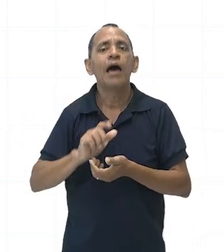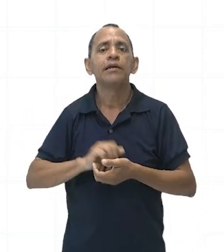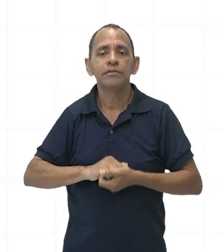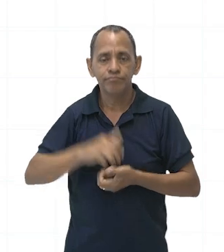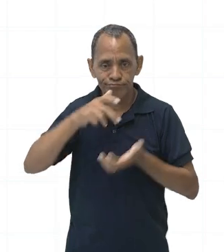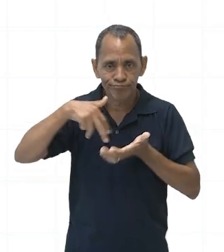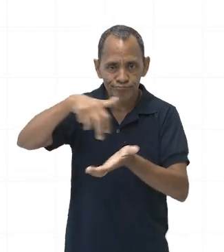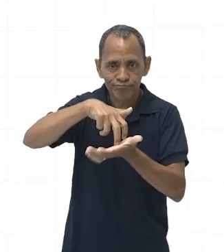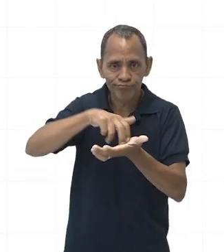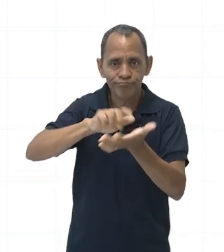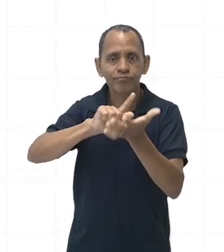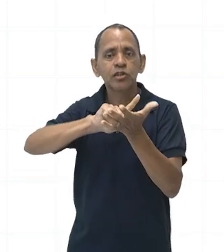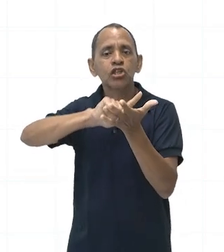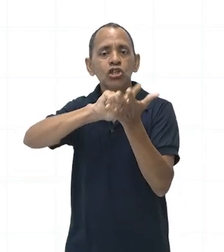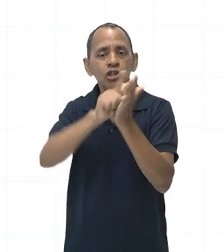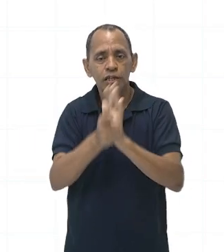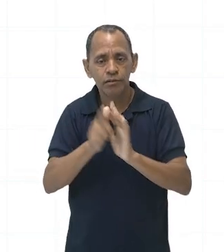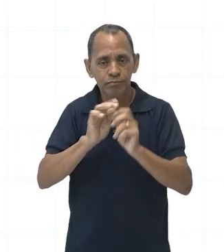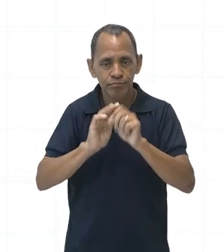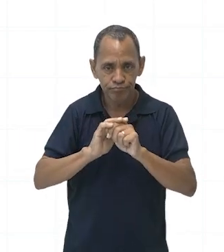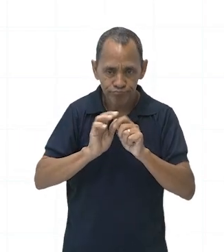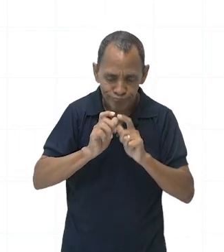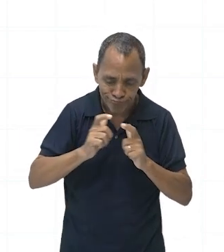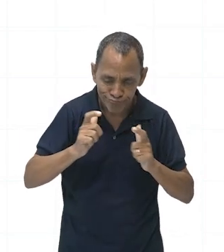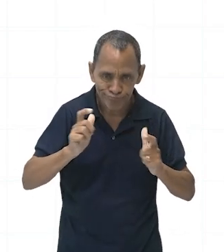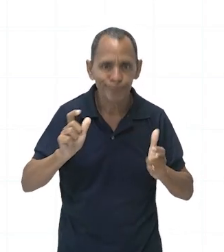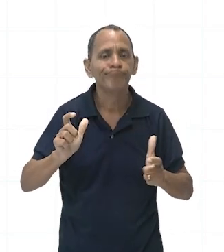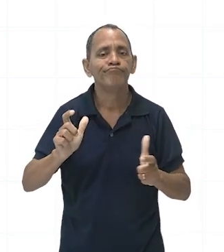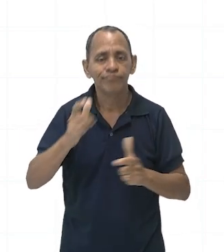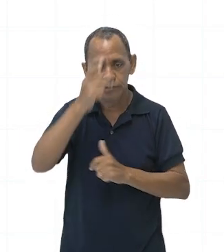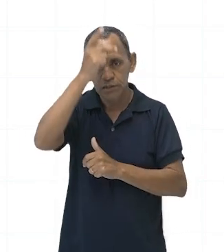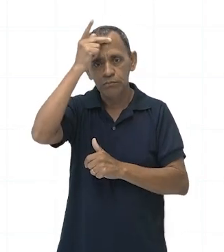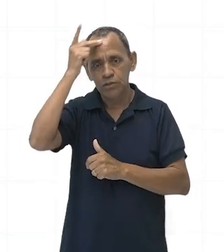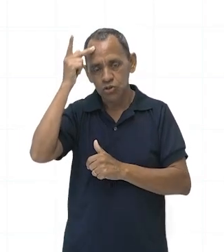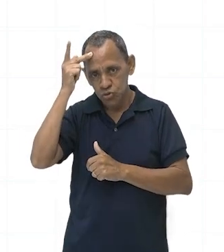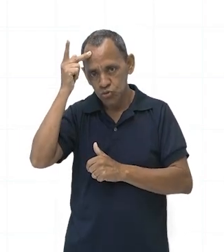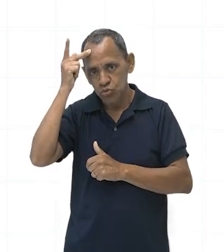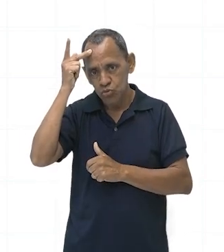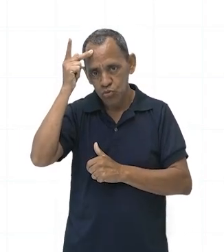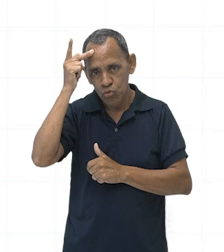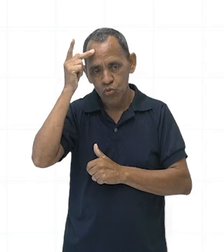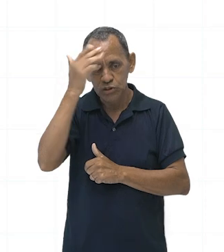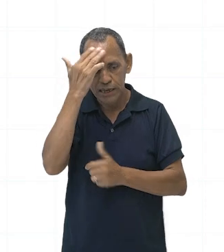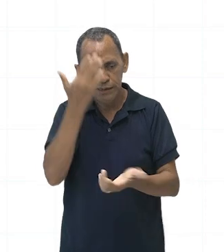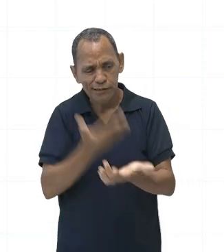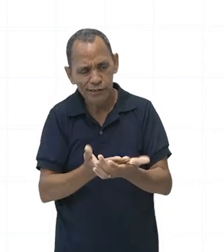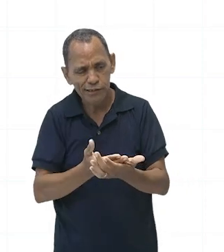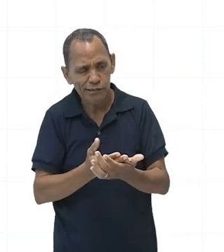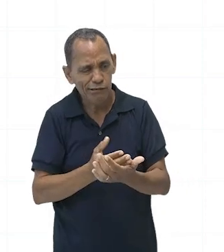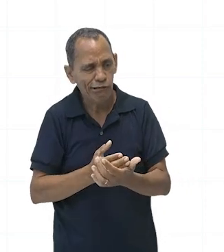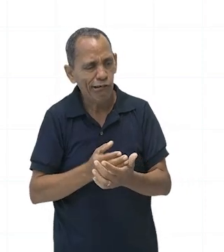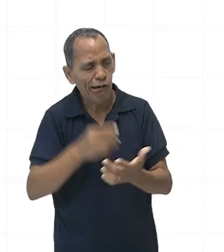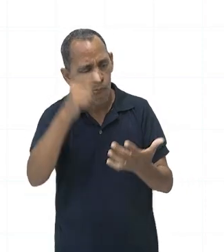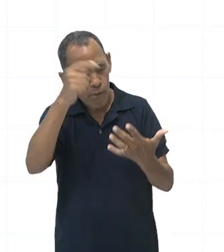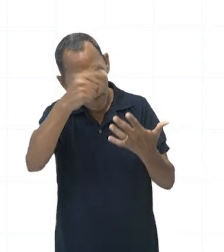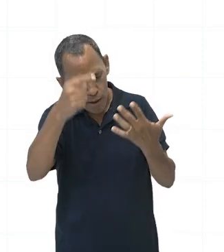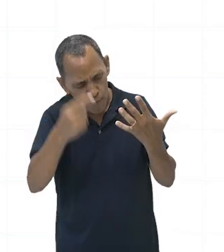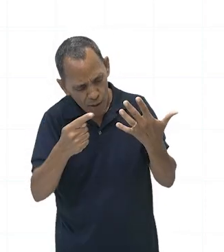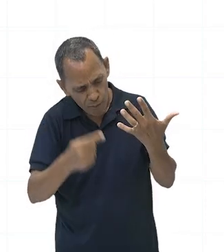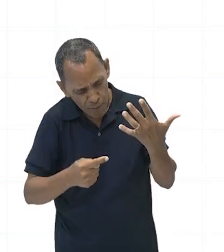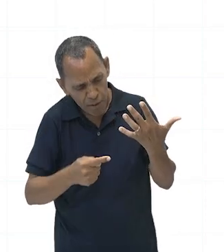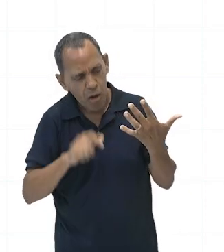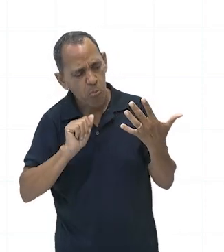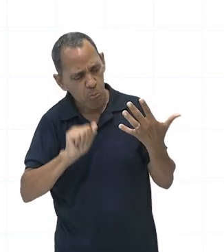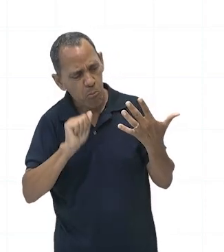né? Onde a maioria das pessoas preferem dizer que tal dança é para os homens, tal dança é para as mulheres. Quer